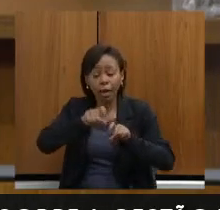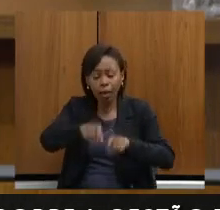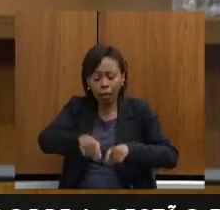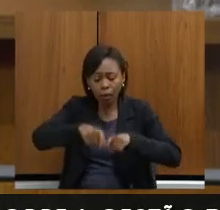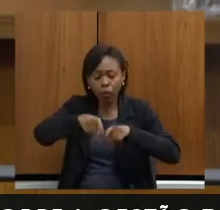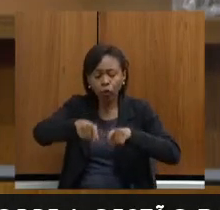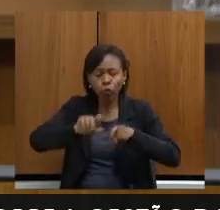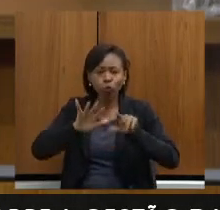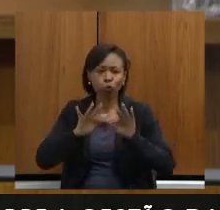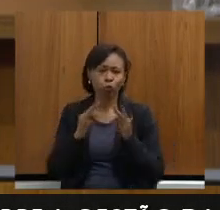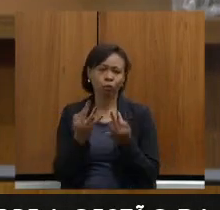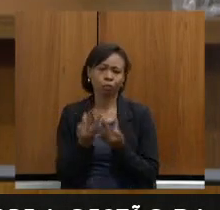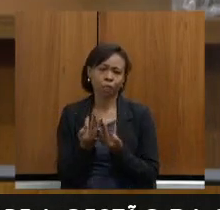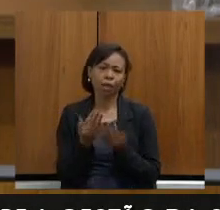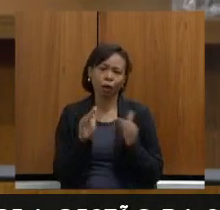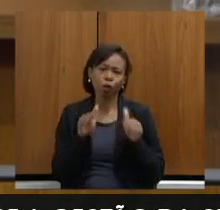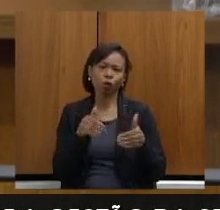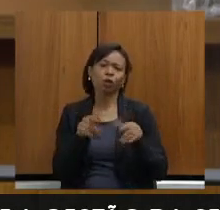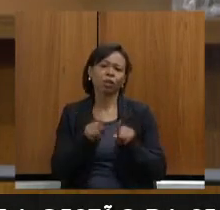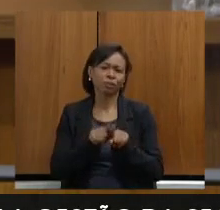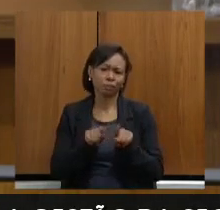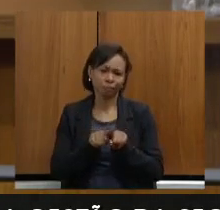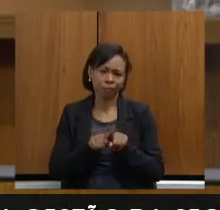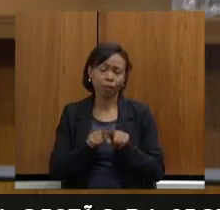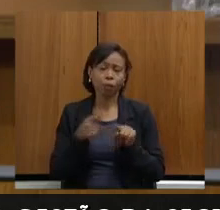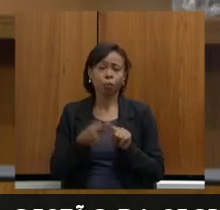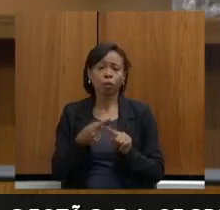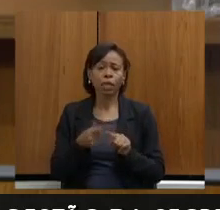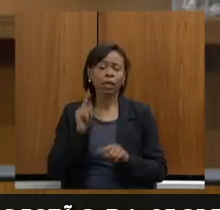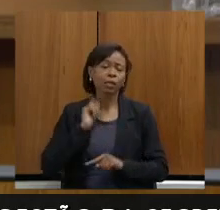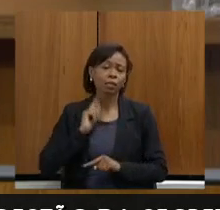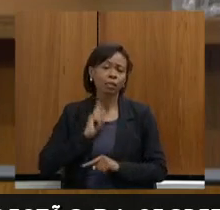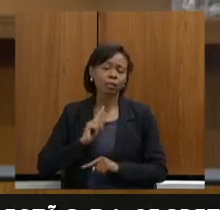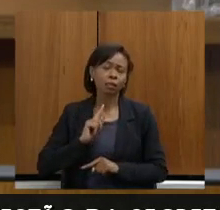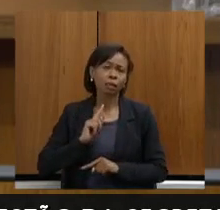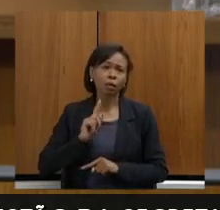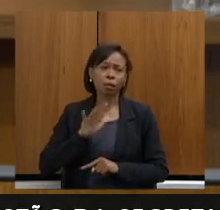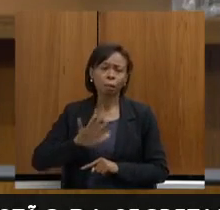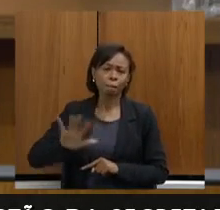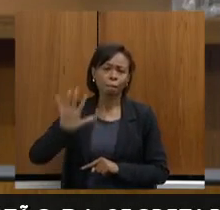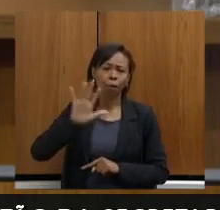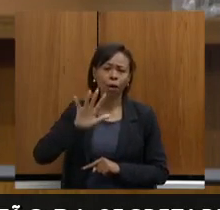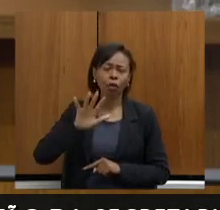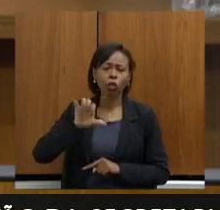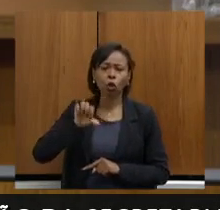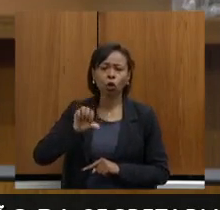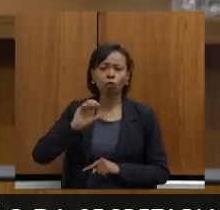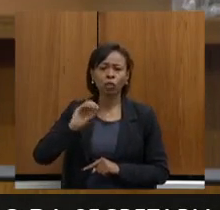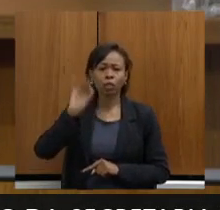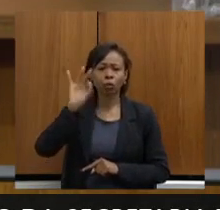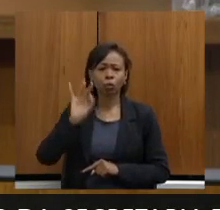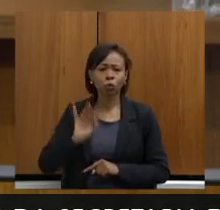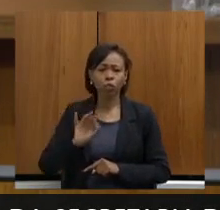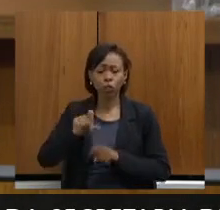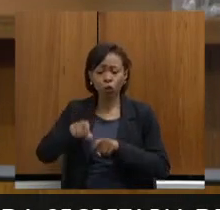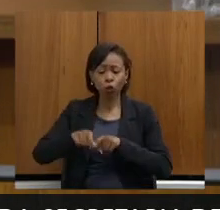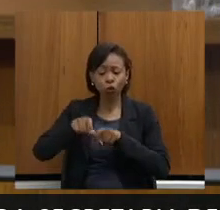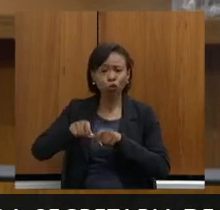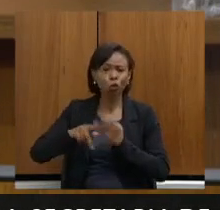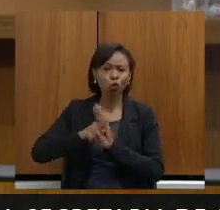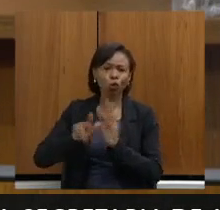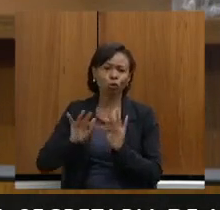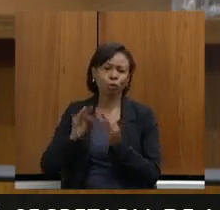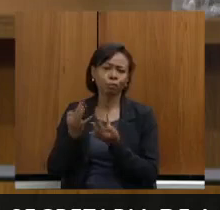se você nós somos um estado com quase 90 porcento de agricultores familiares se você traz para esse